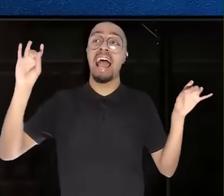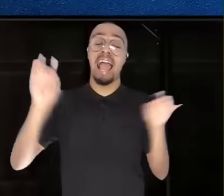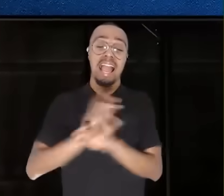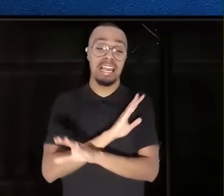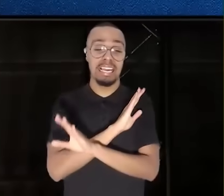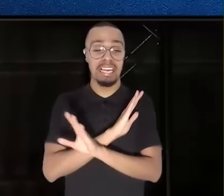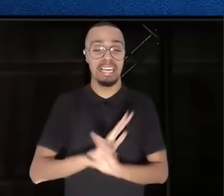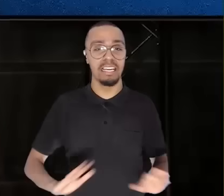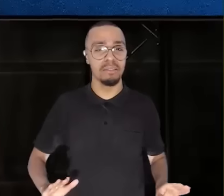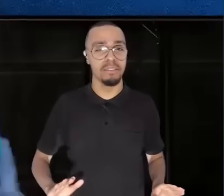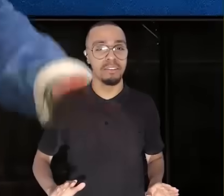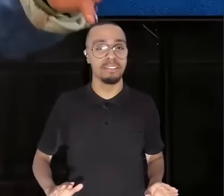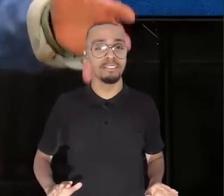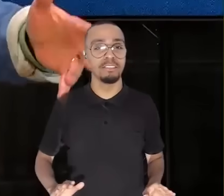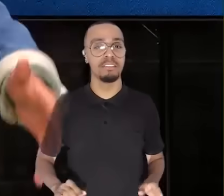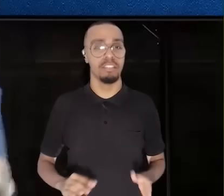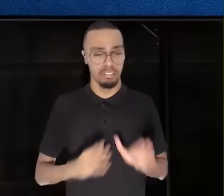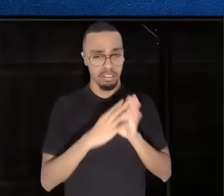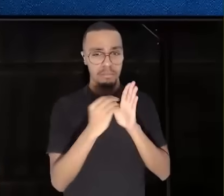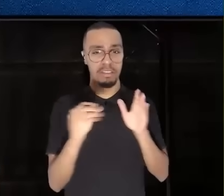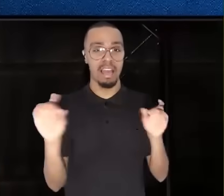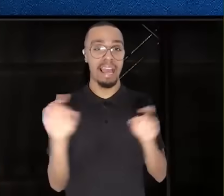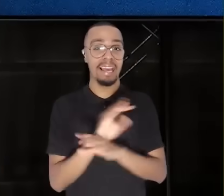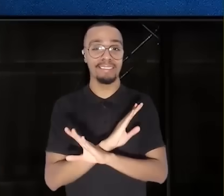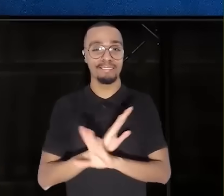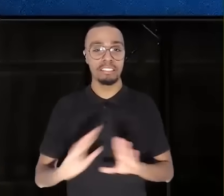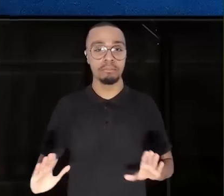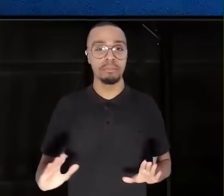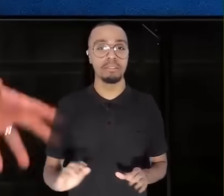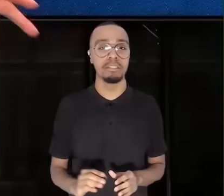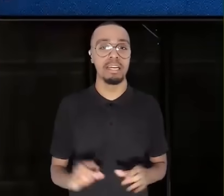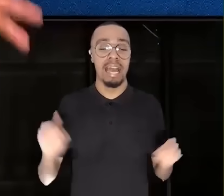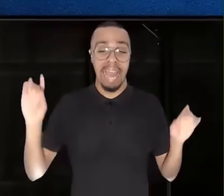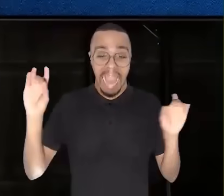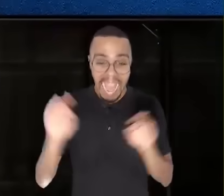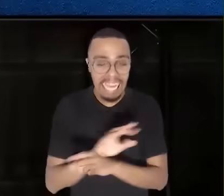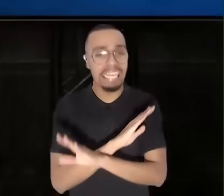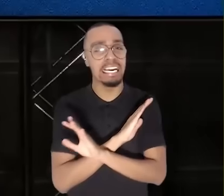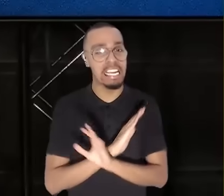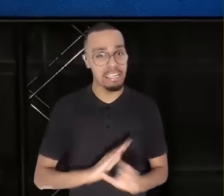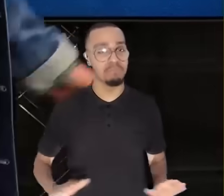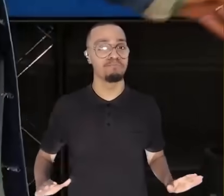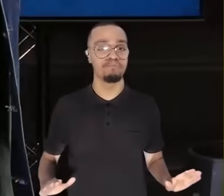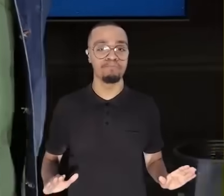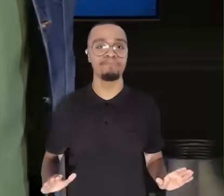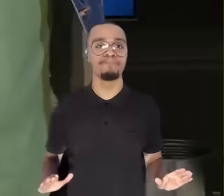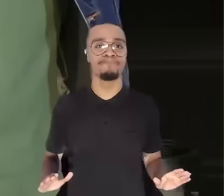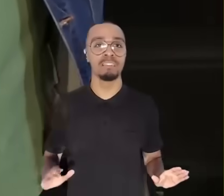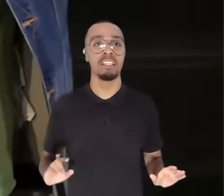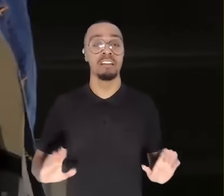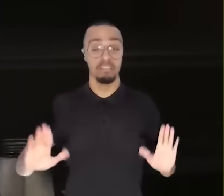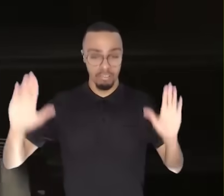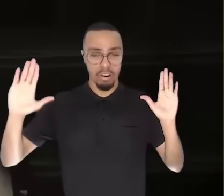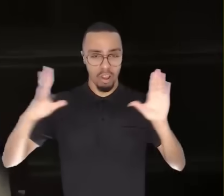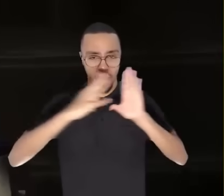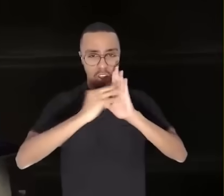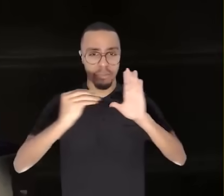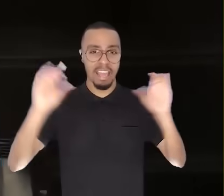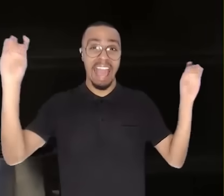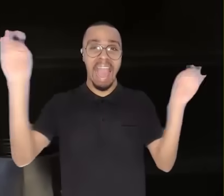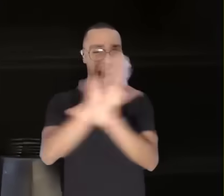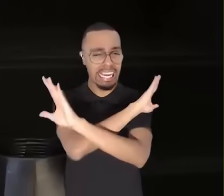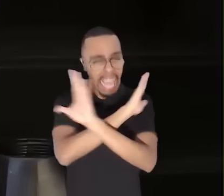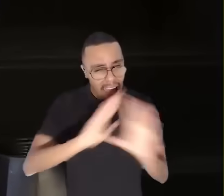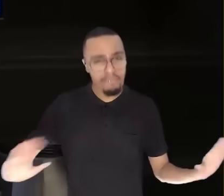está consumado. Diga bem alto: está consumado. Mais alto: está consumado. Levante as duas mãos e diga bem alto: